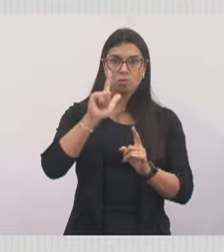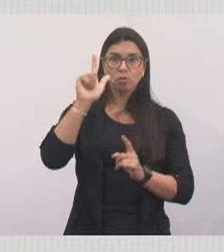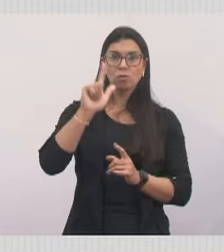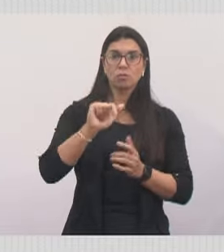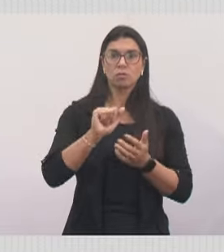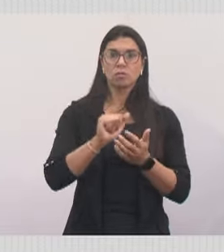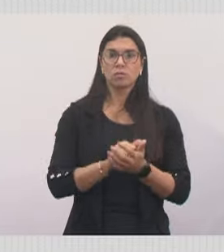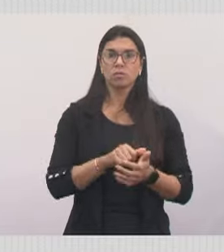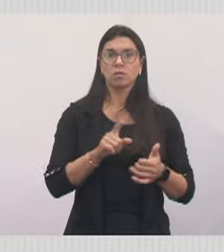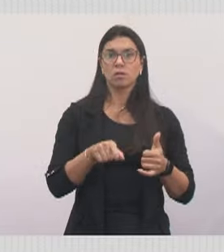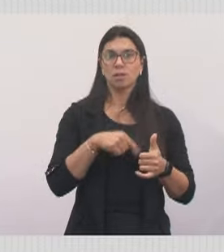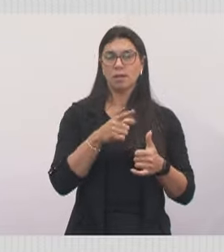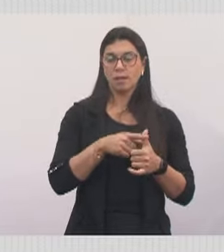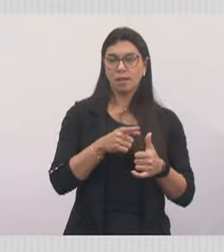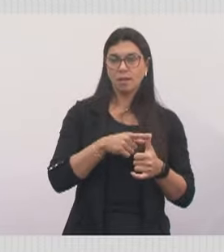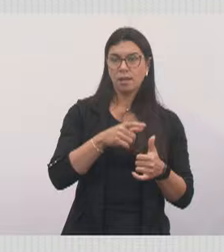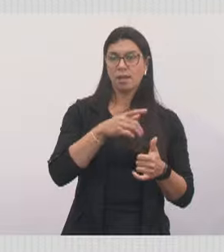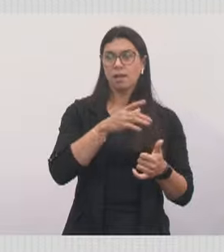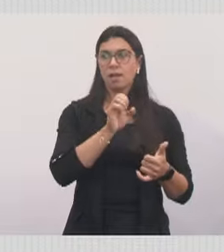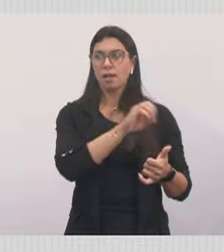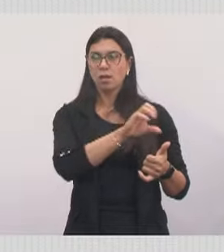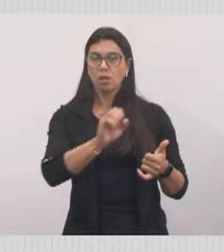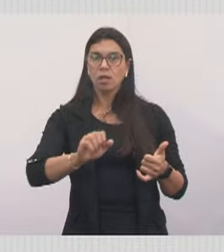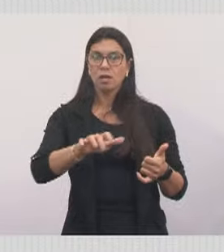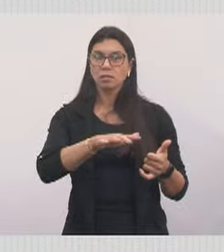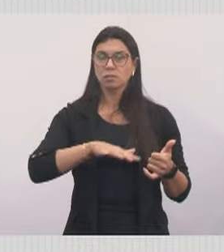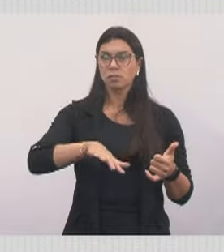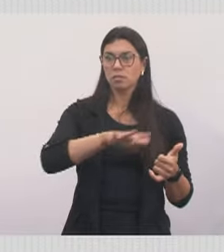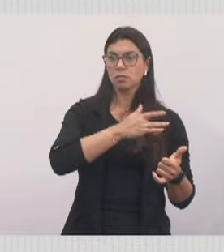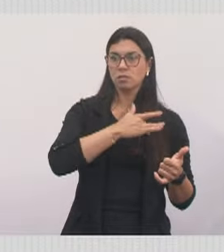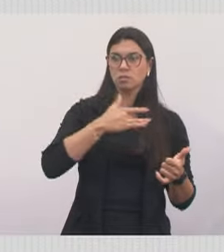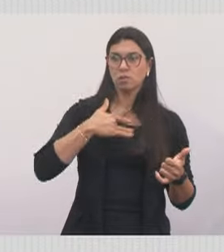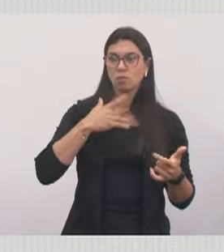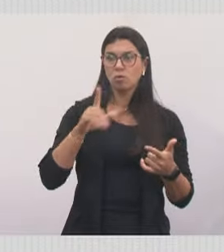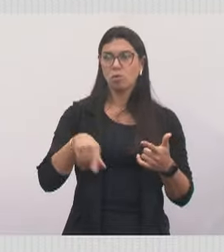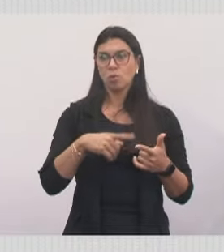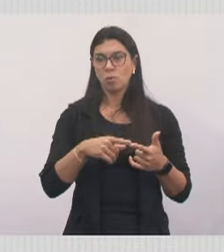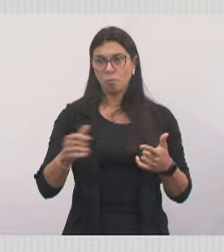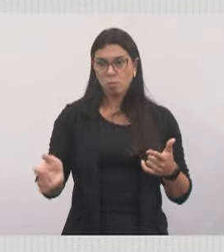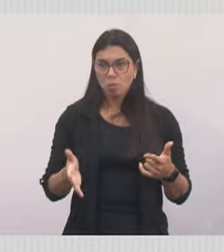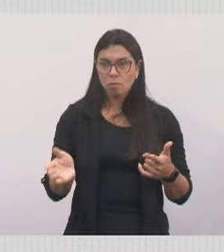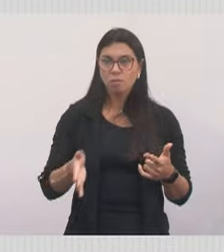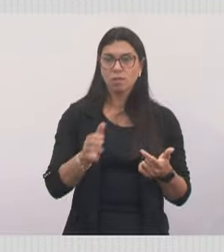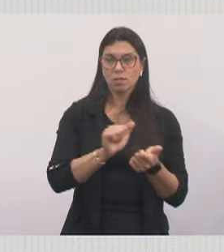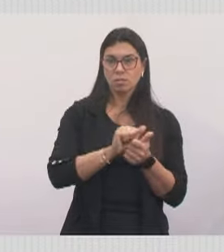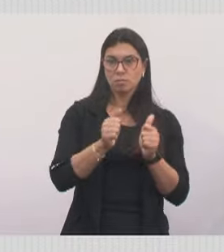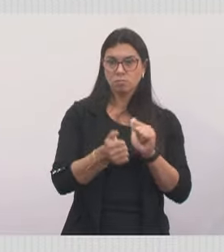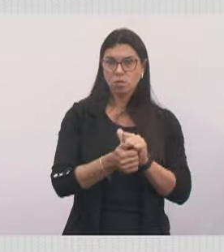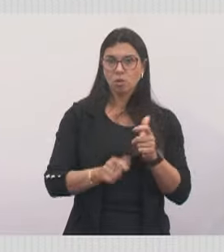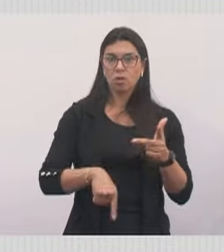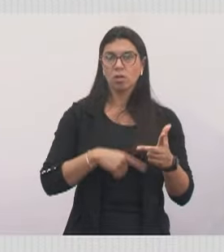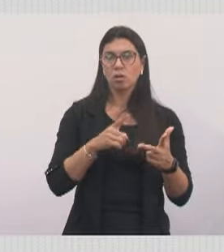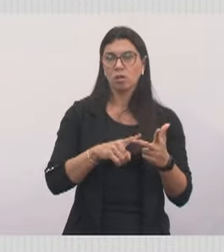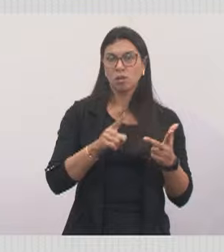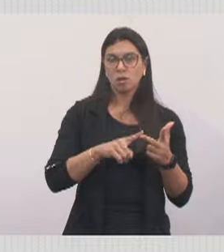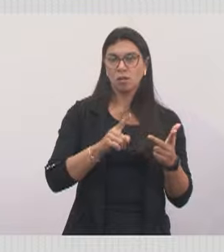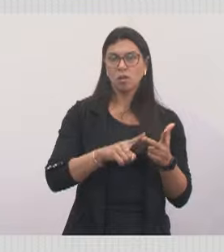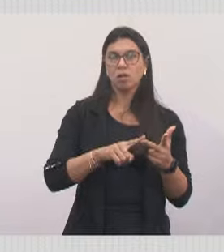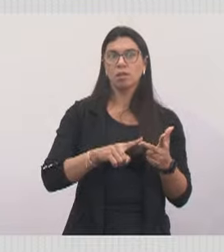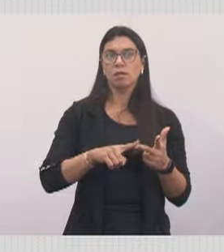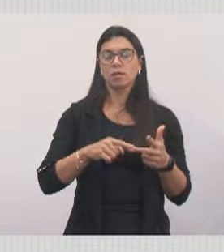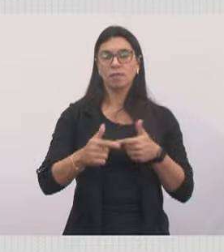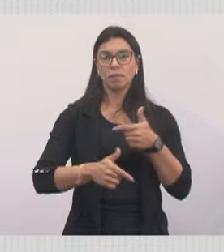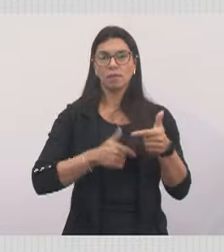exercício físico, promover o esporte, também a educação em saúde, disseminar práticas terapêuticas e